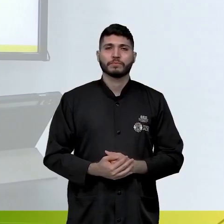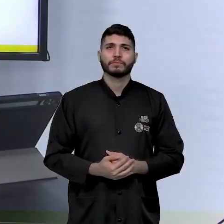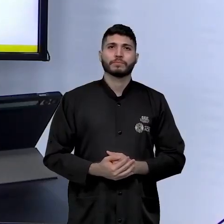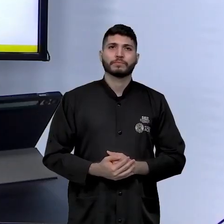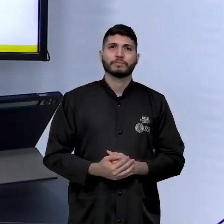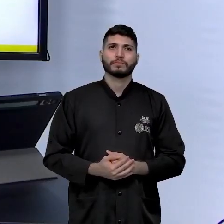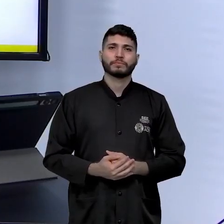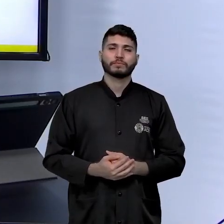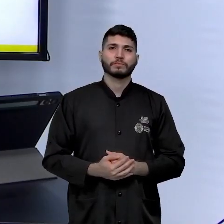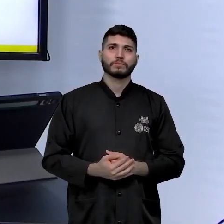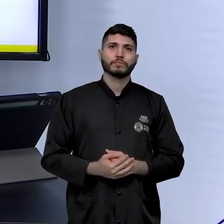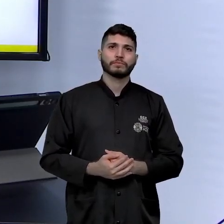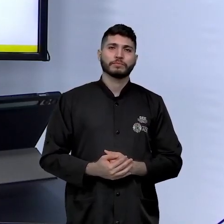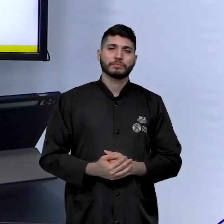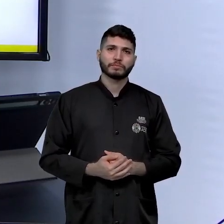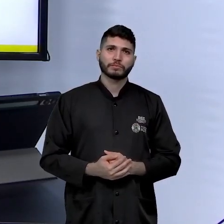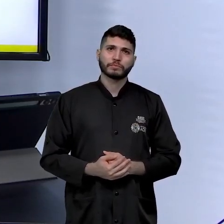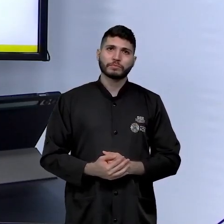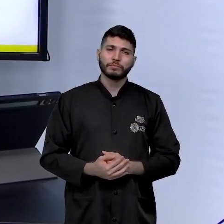Pois bem,